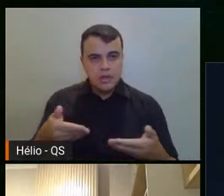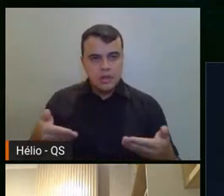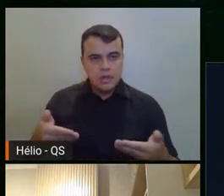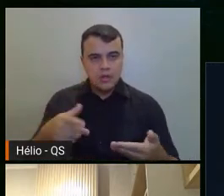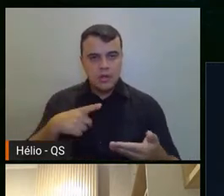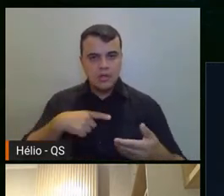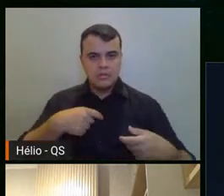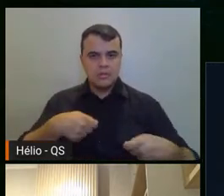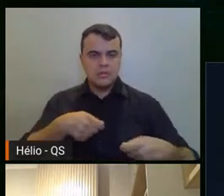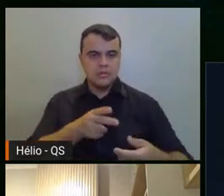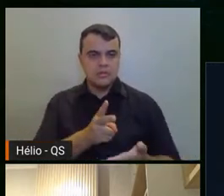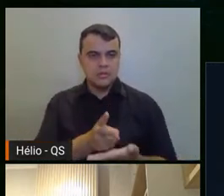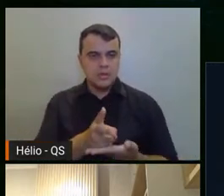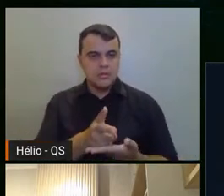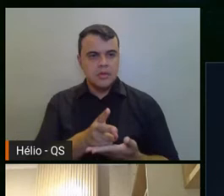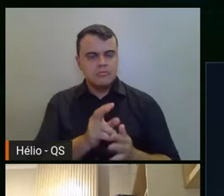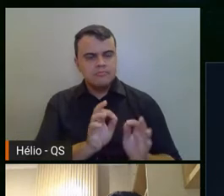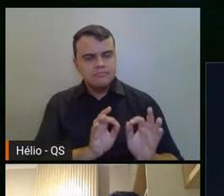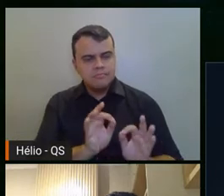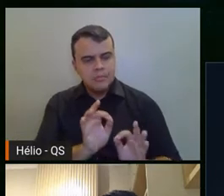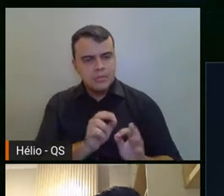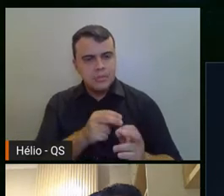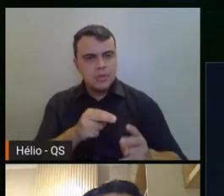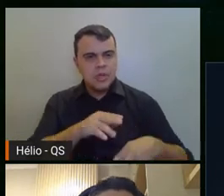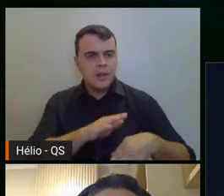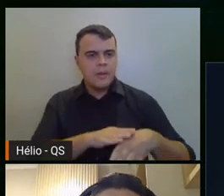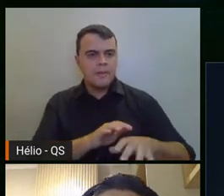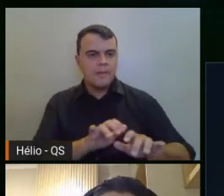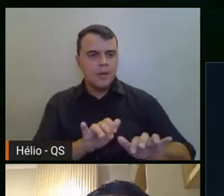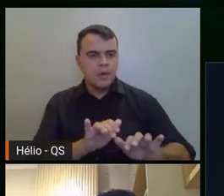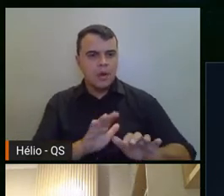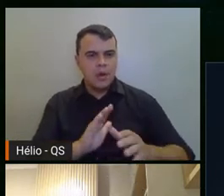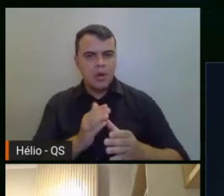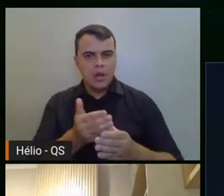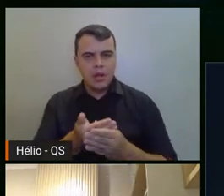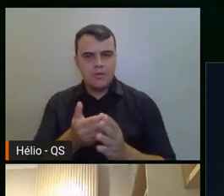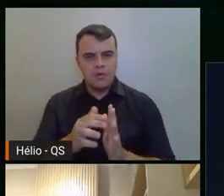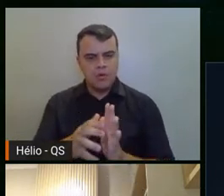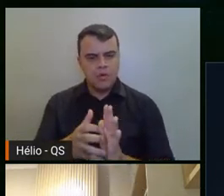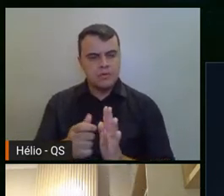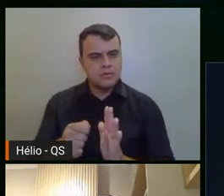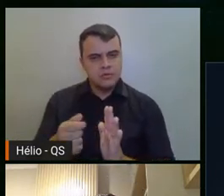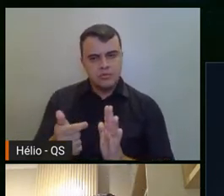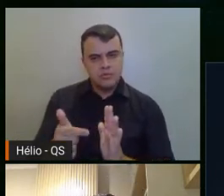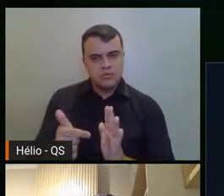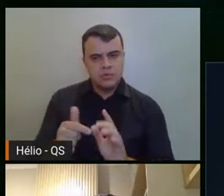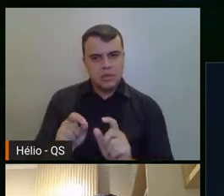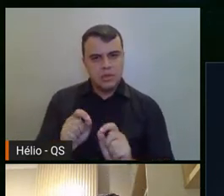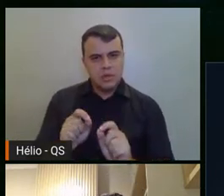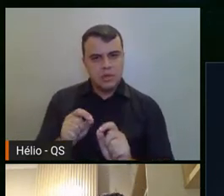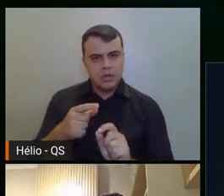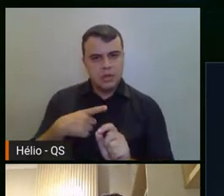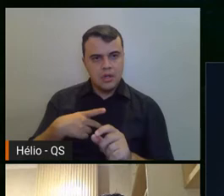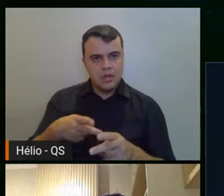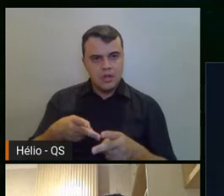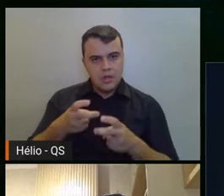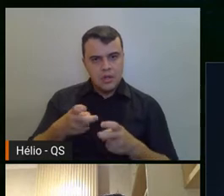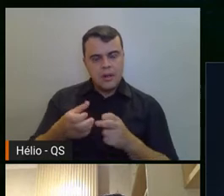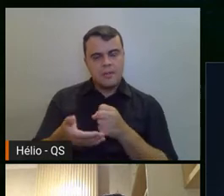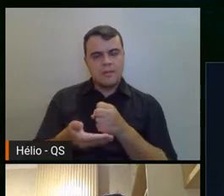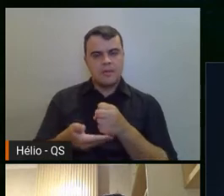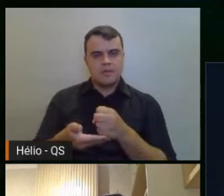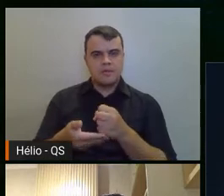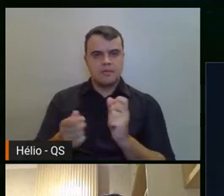que você precisa editar alguma coisa mais manualmente algum arquivo de configuração se você não tem essa casca né dessa base